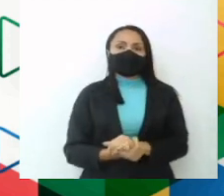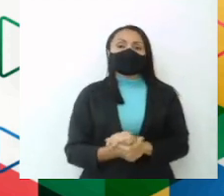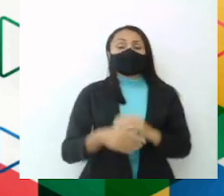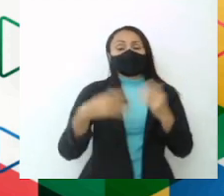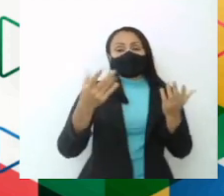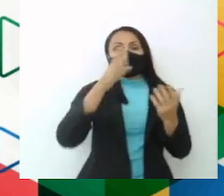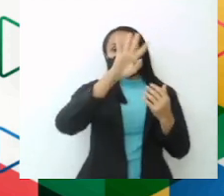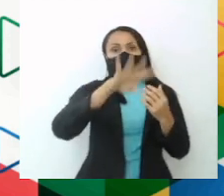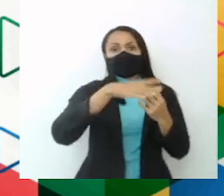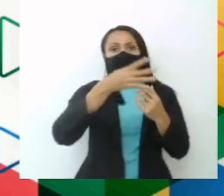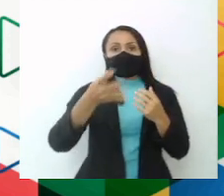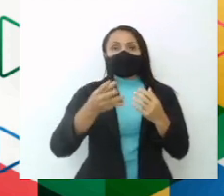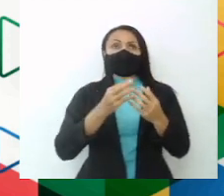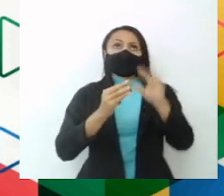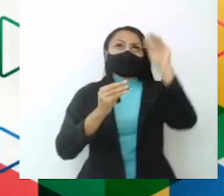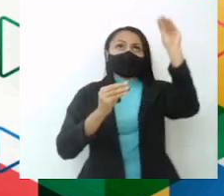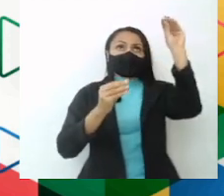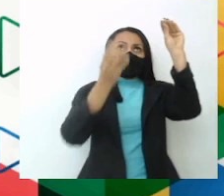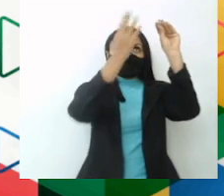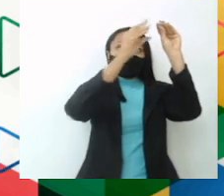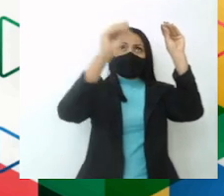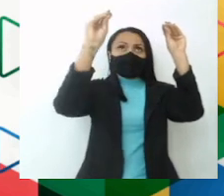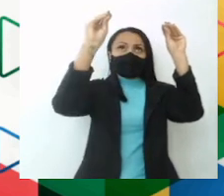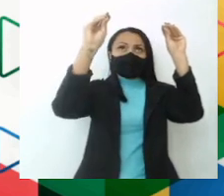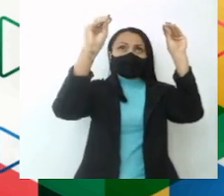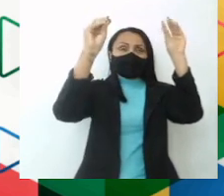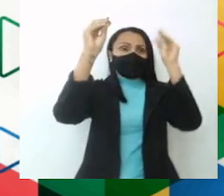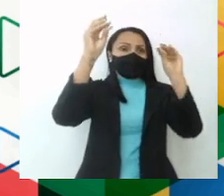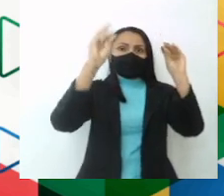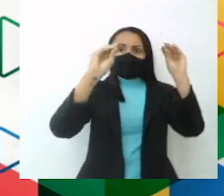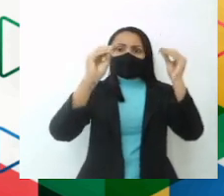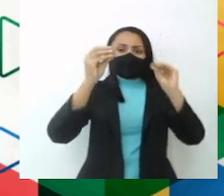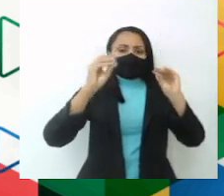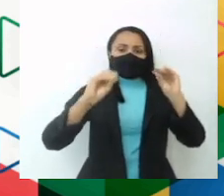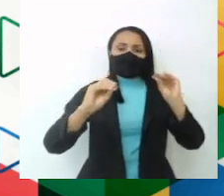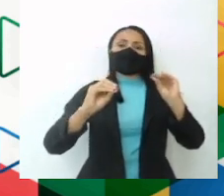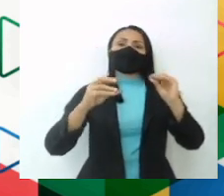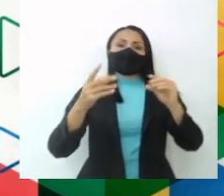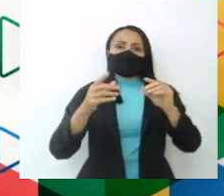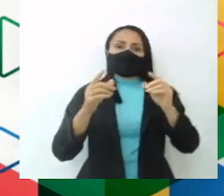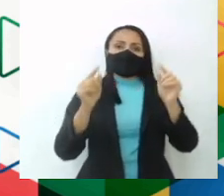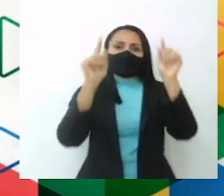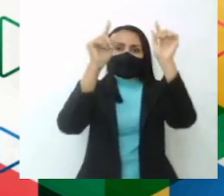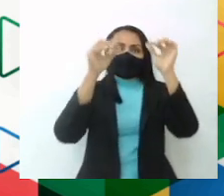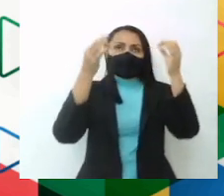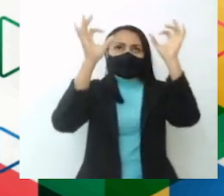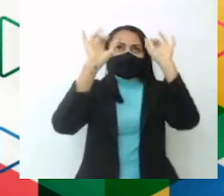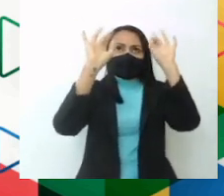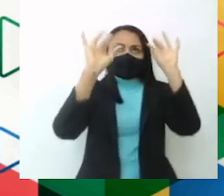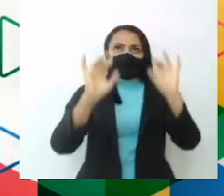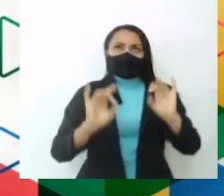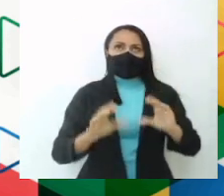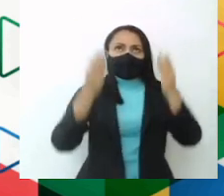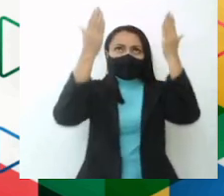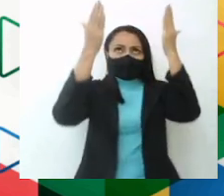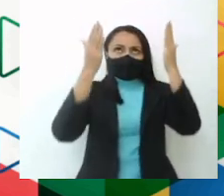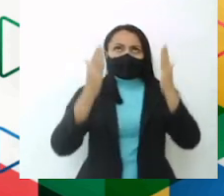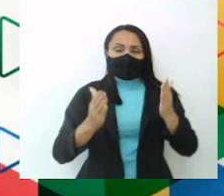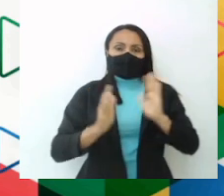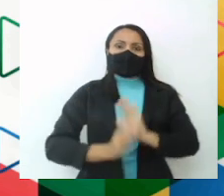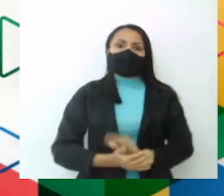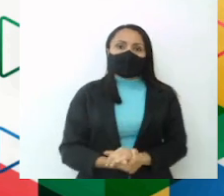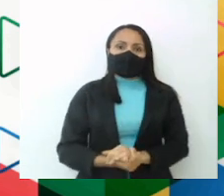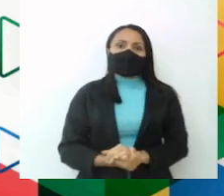tabela, coloca quais são as grandezas que estão sendo mencionadas na questão e lista cada uma delas no seu devido lugar.